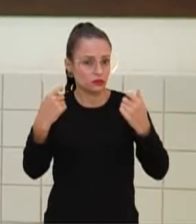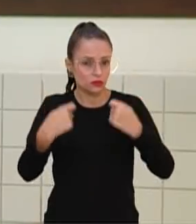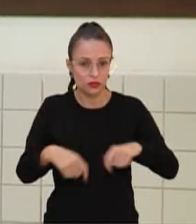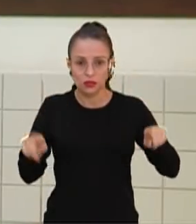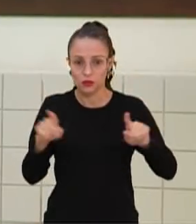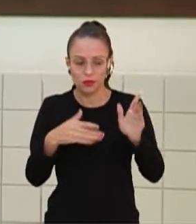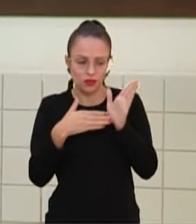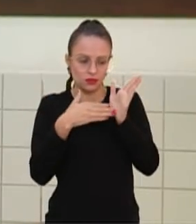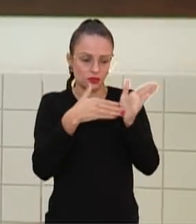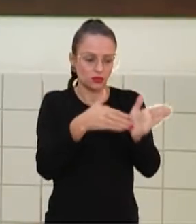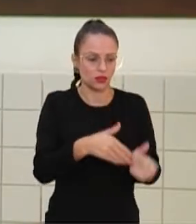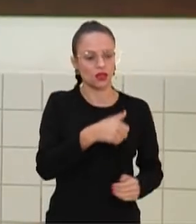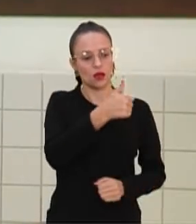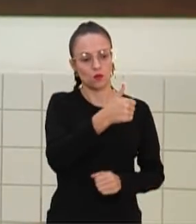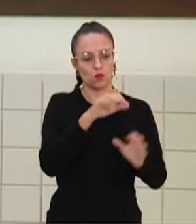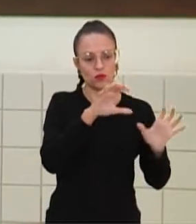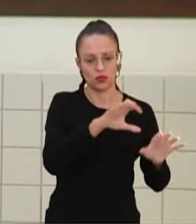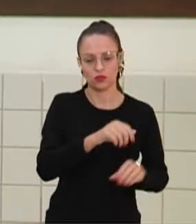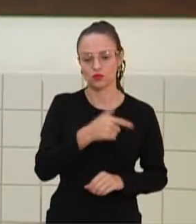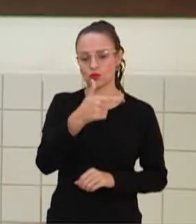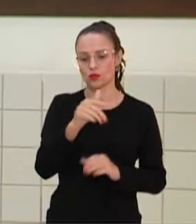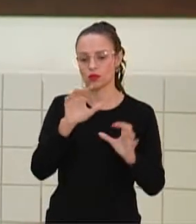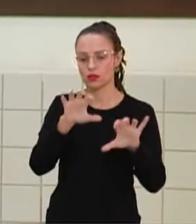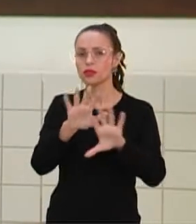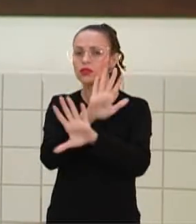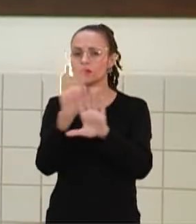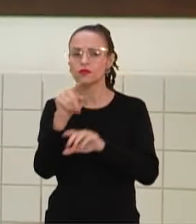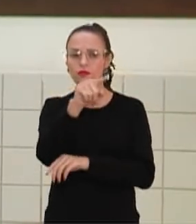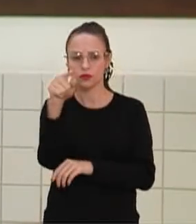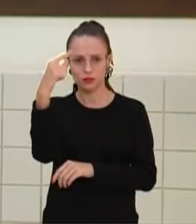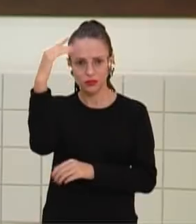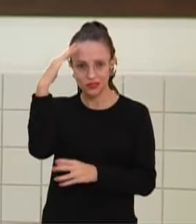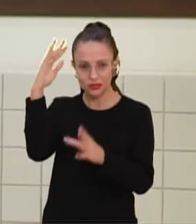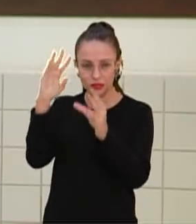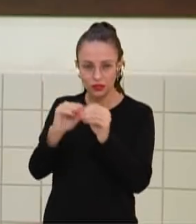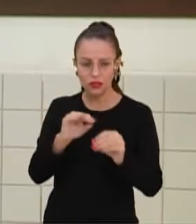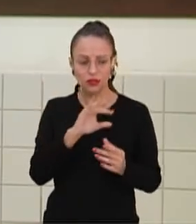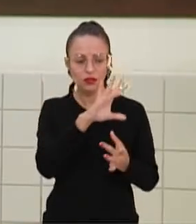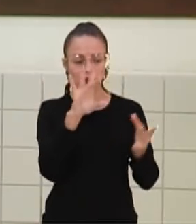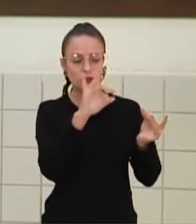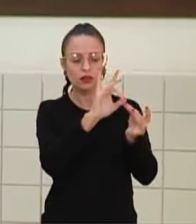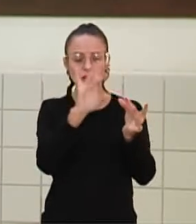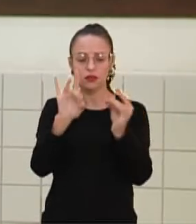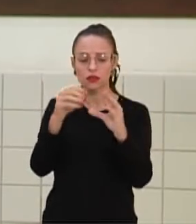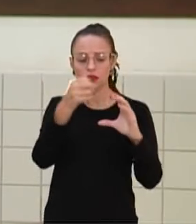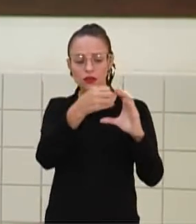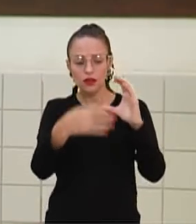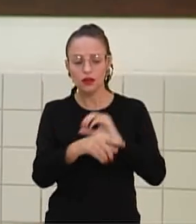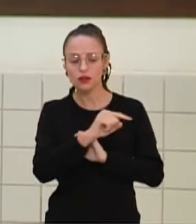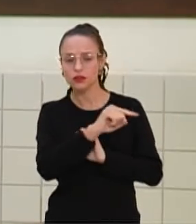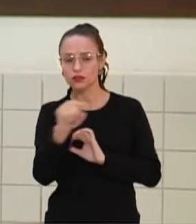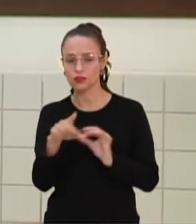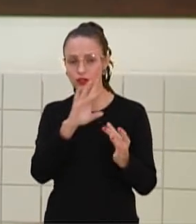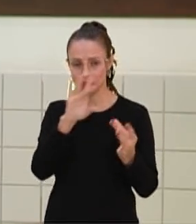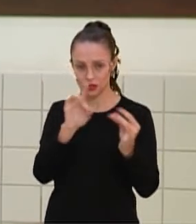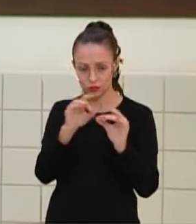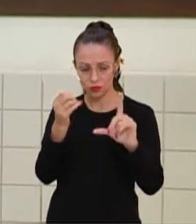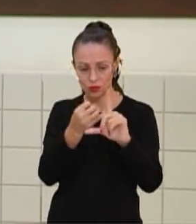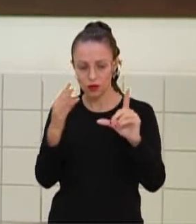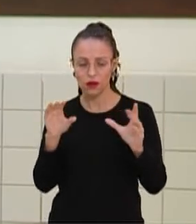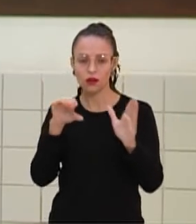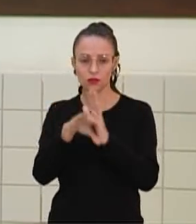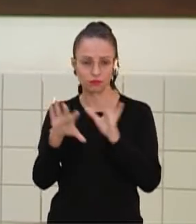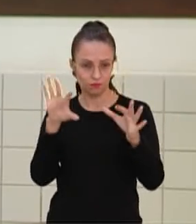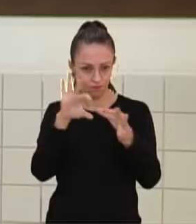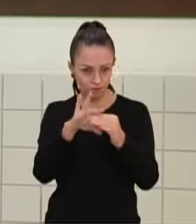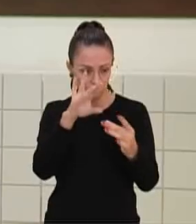precisa seguir, caso 1 é isso, caso... Você precisa entender a lógica, né, aplicada à definição do logaritmo para cada